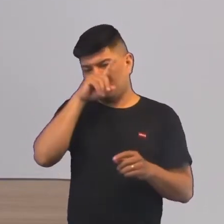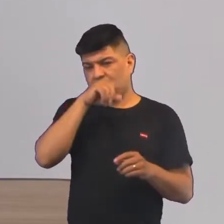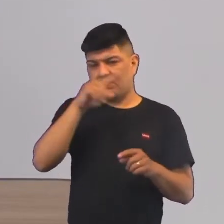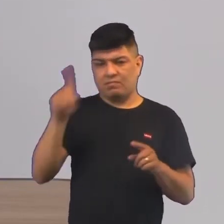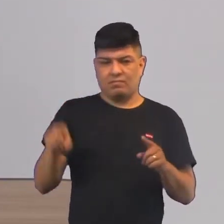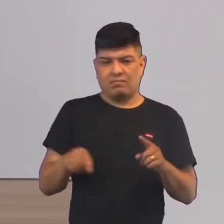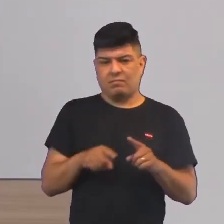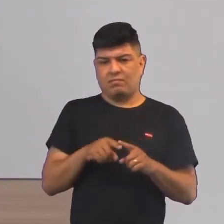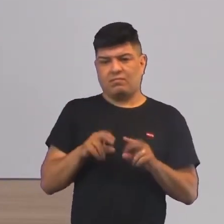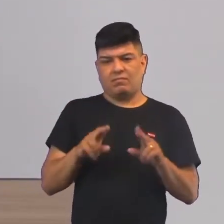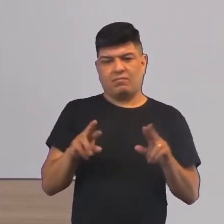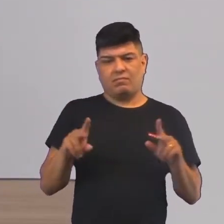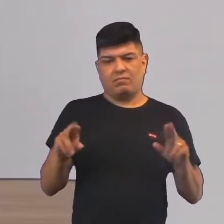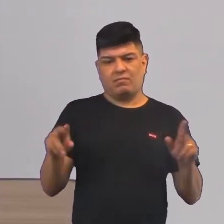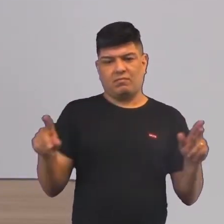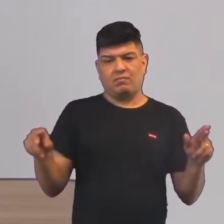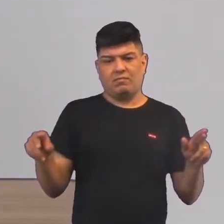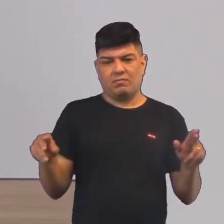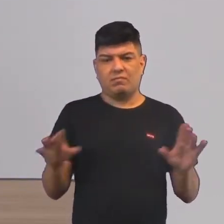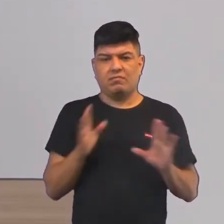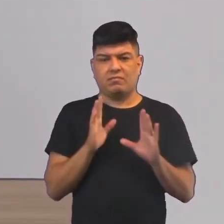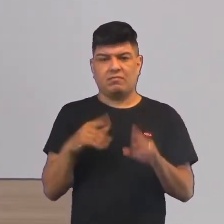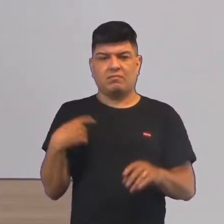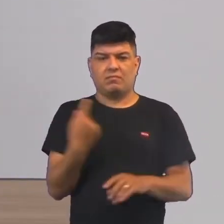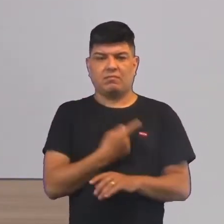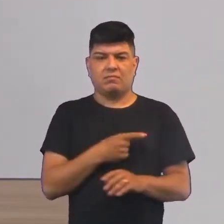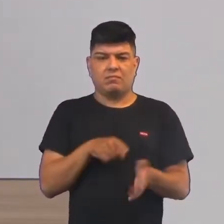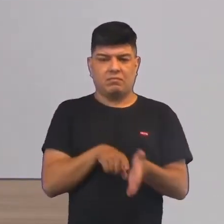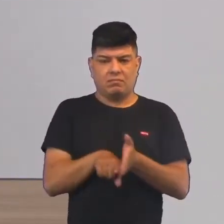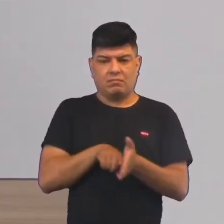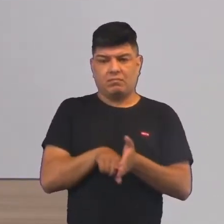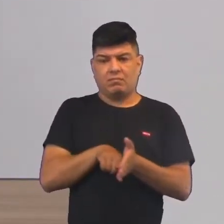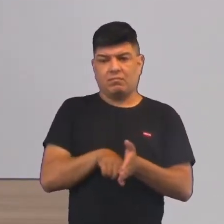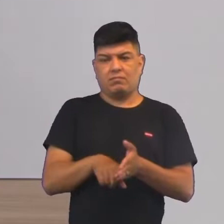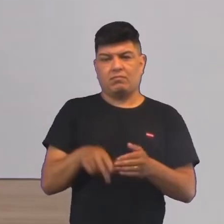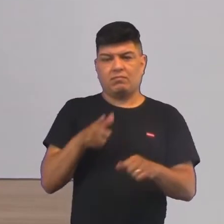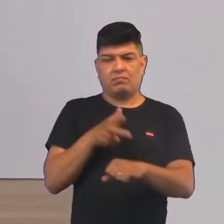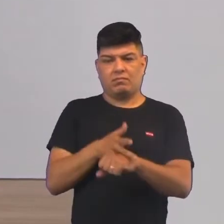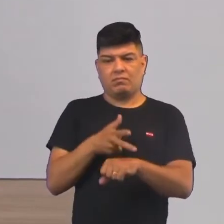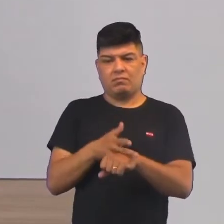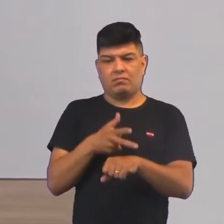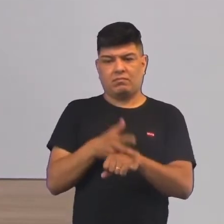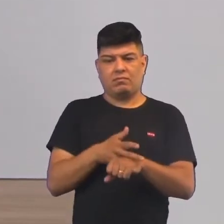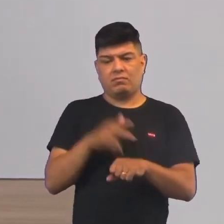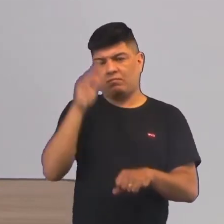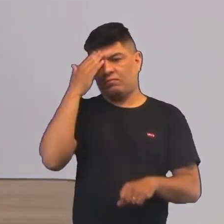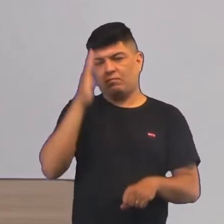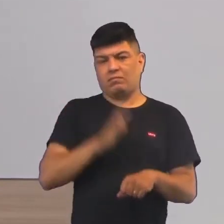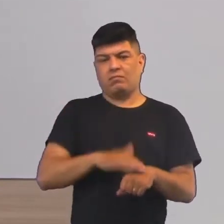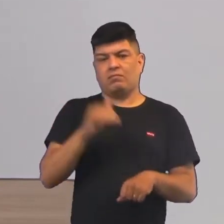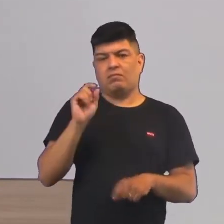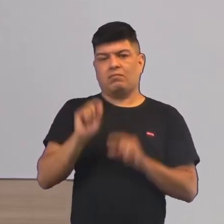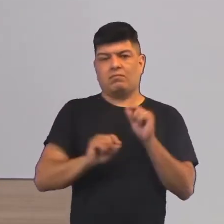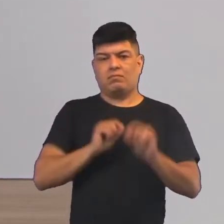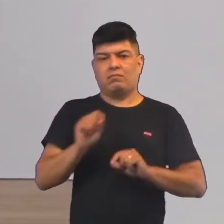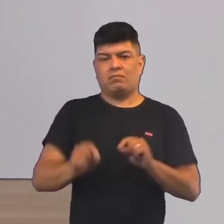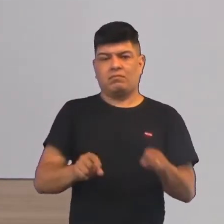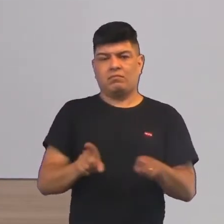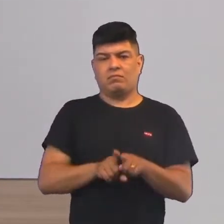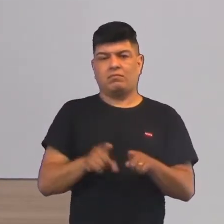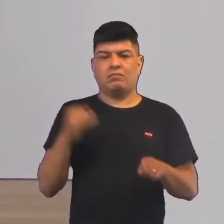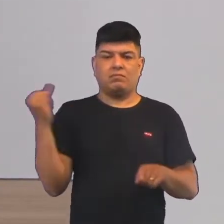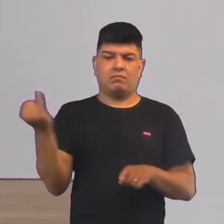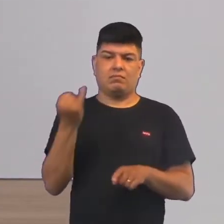fases da lua diferentes aí, conforme o nosso estudo. A gente vai ver um vídeo agora para a gente entender um pouquinho a história do calendário e por